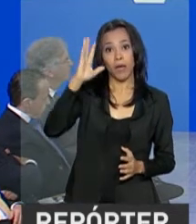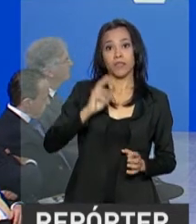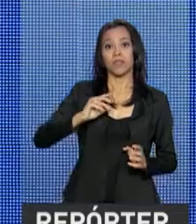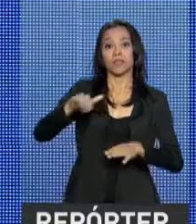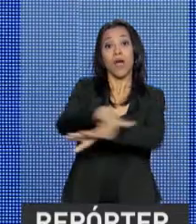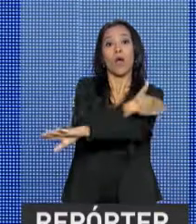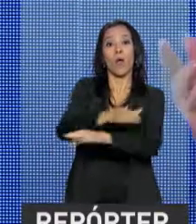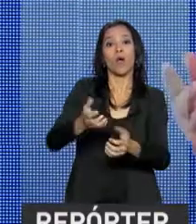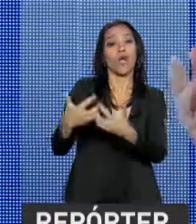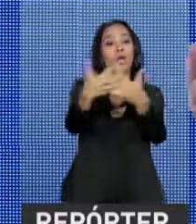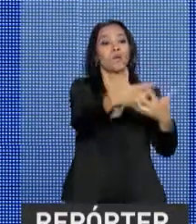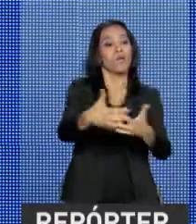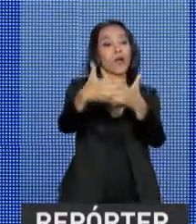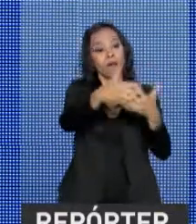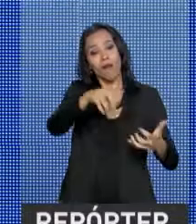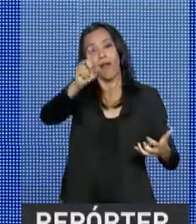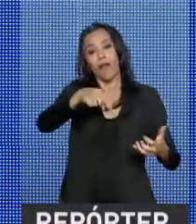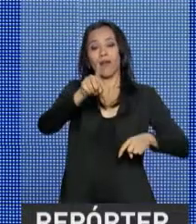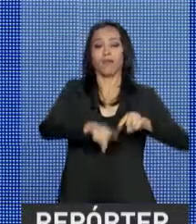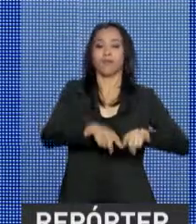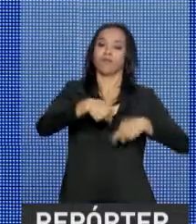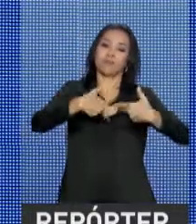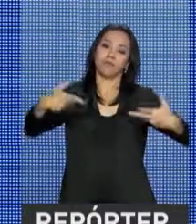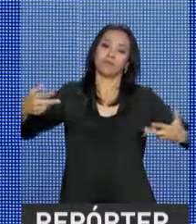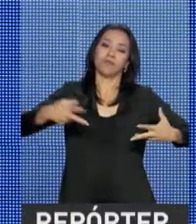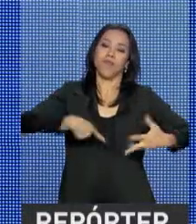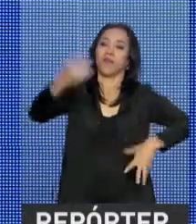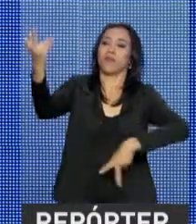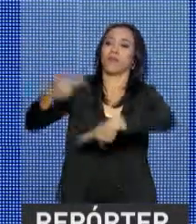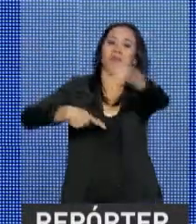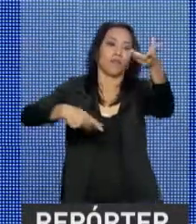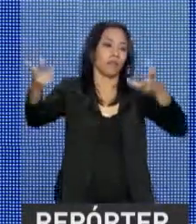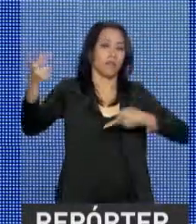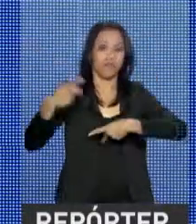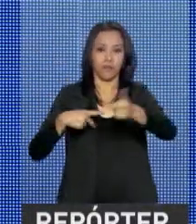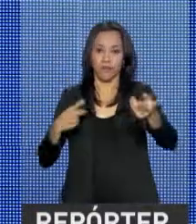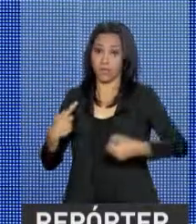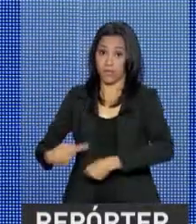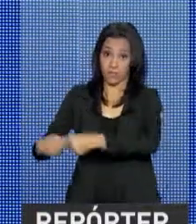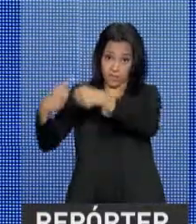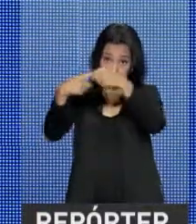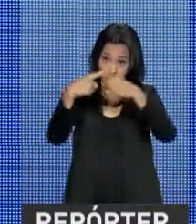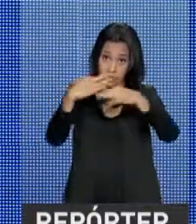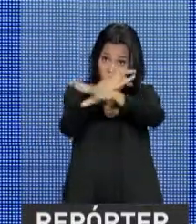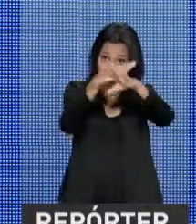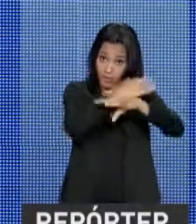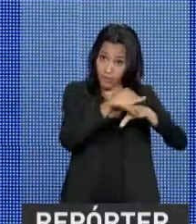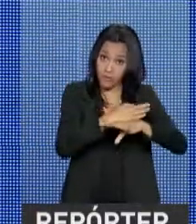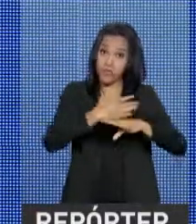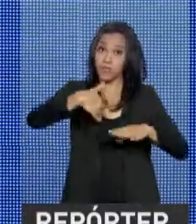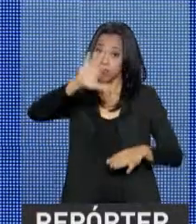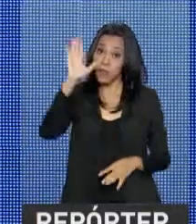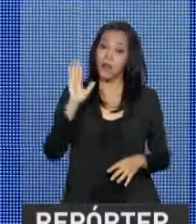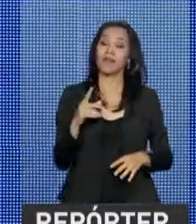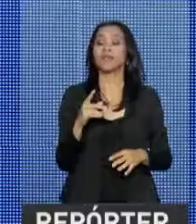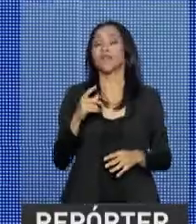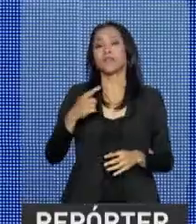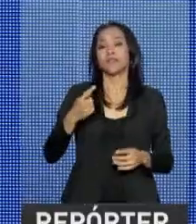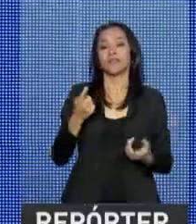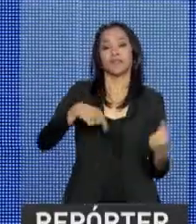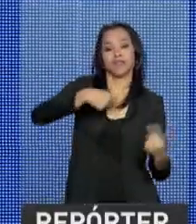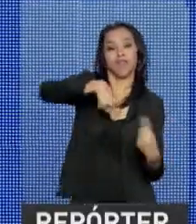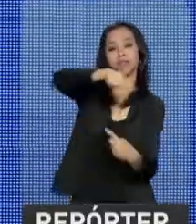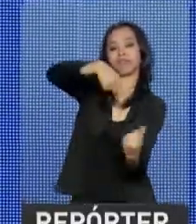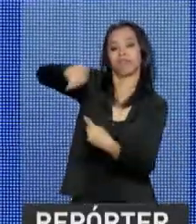são mais produtos girando das cidades e mais riquezas circulando no país